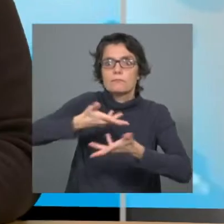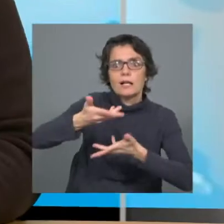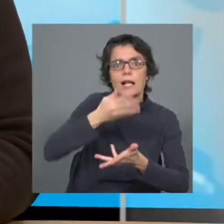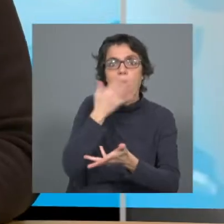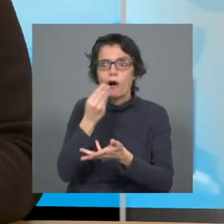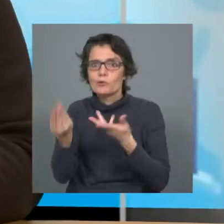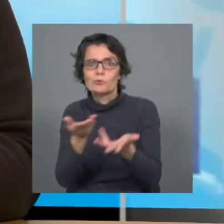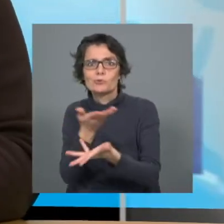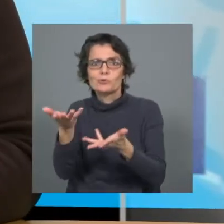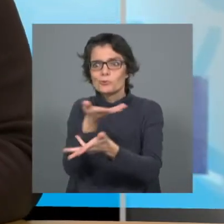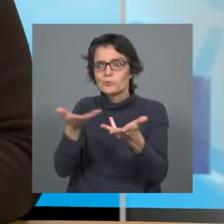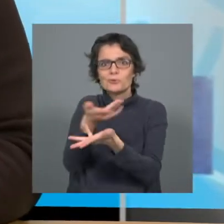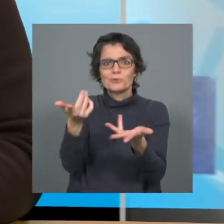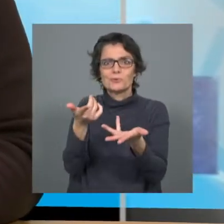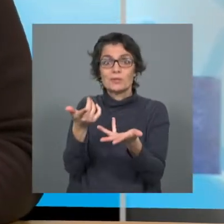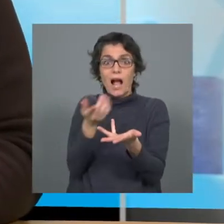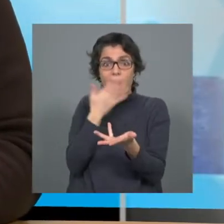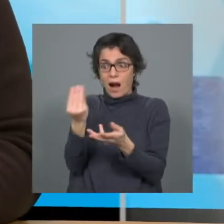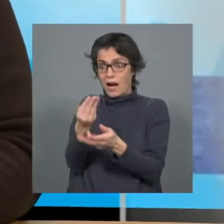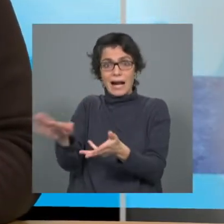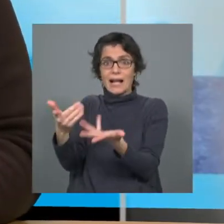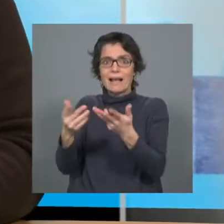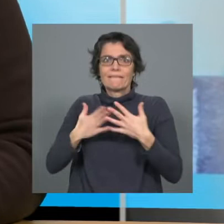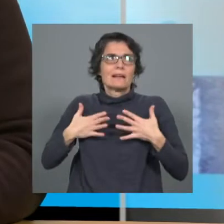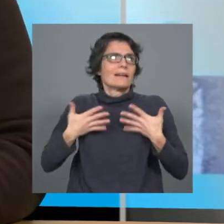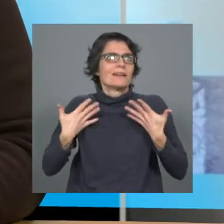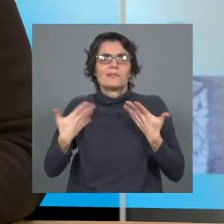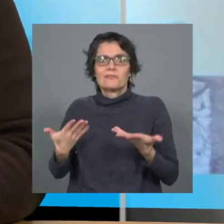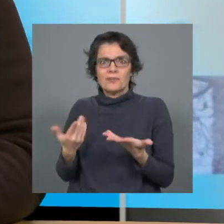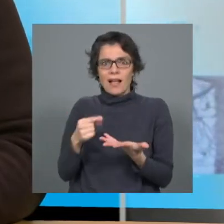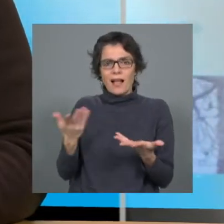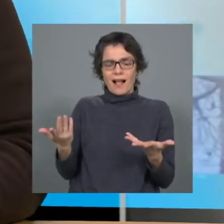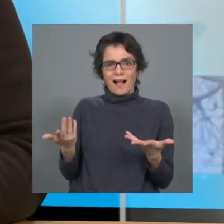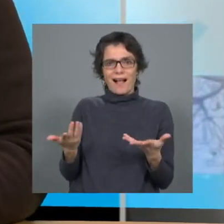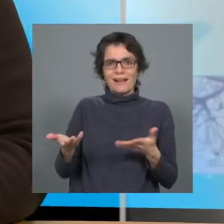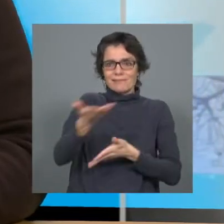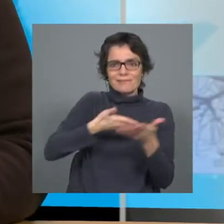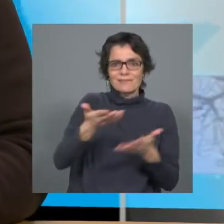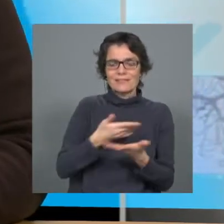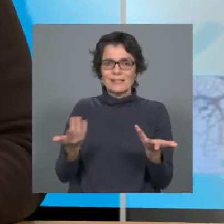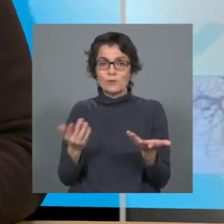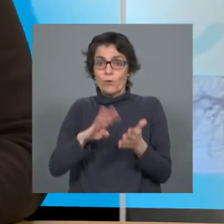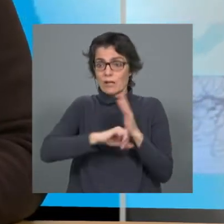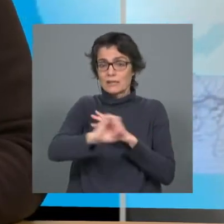que estão desejosos de voltar a conviver, sobretudo os mais